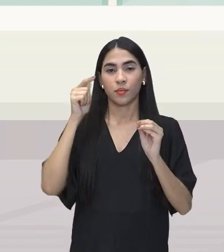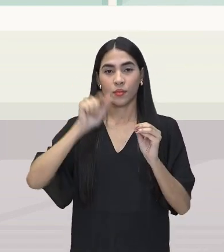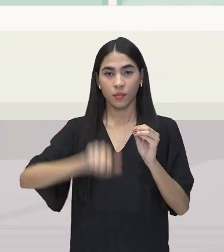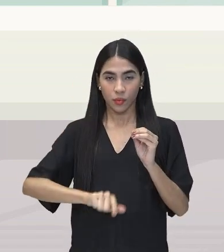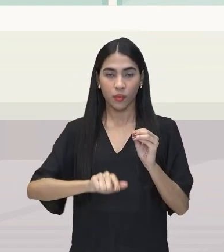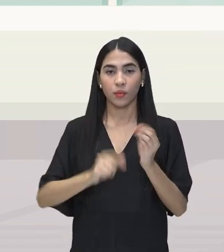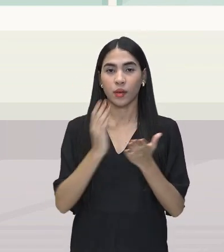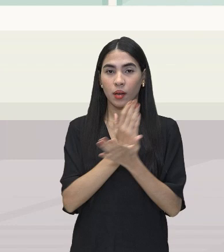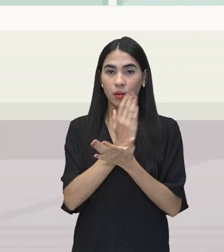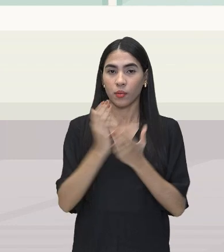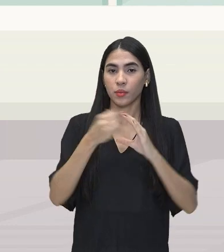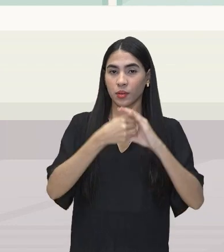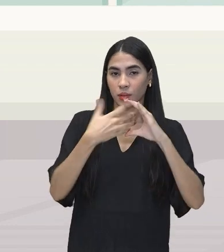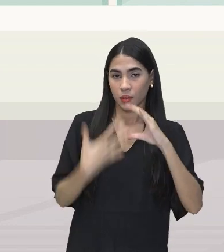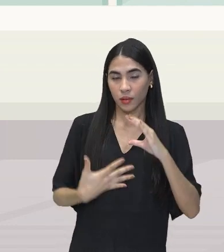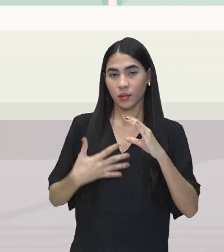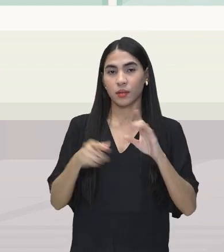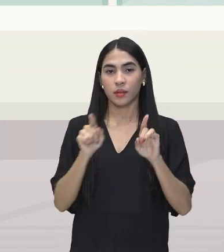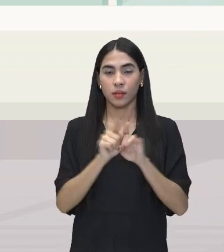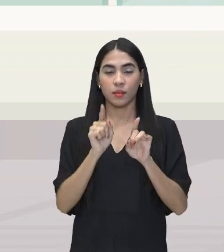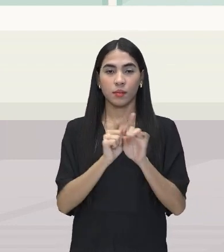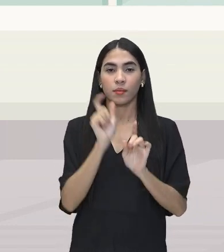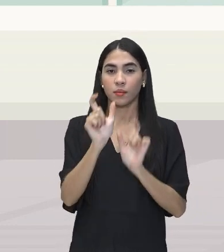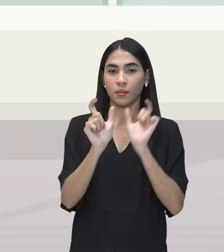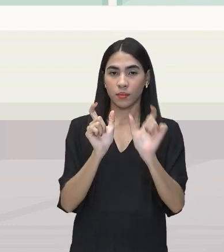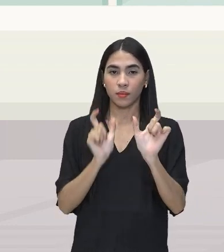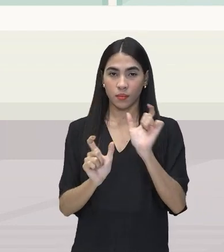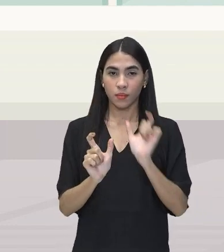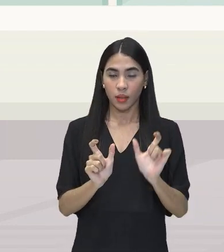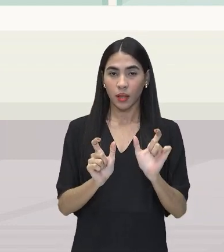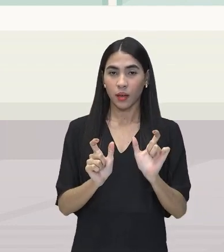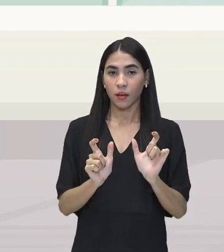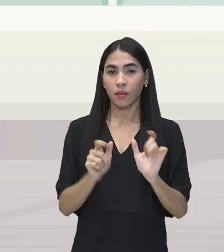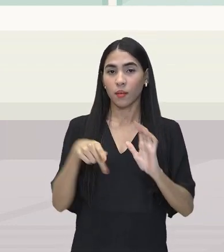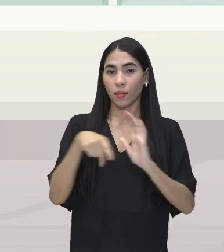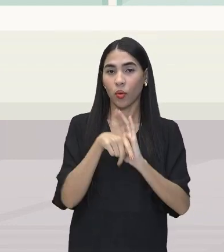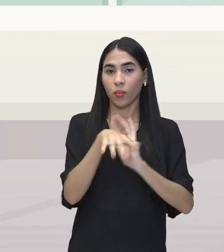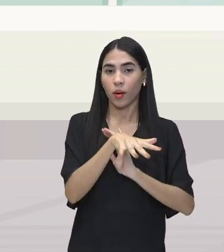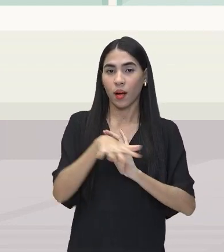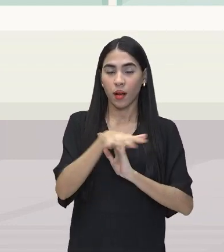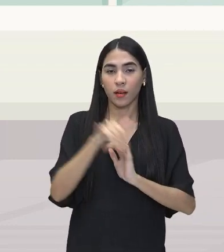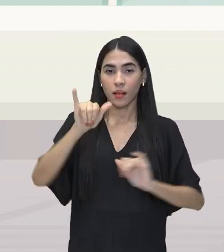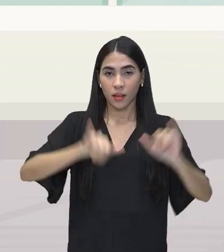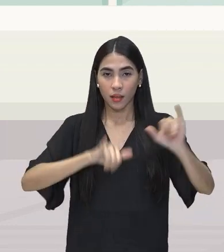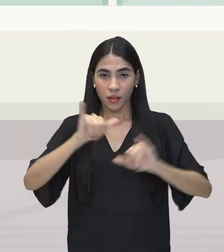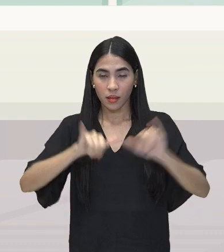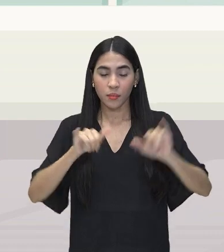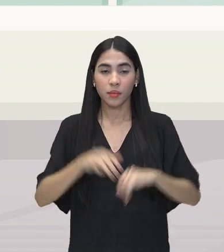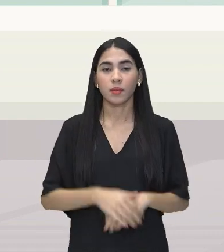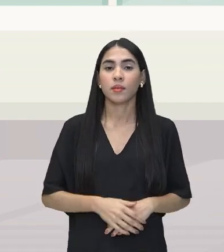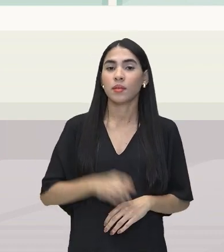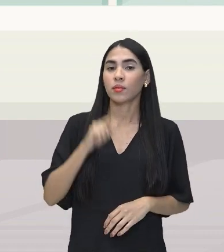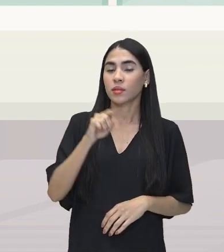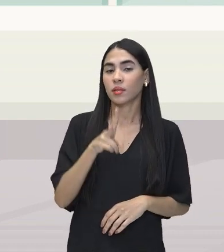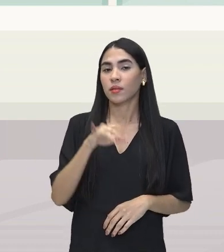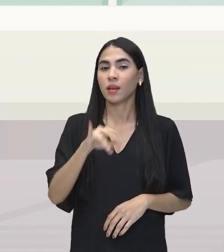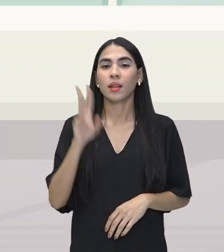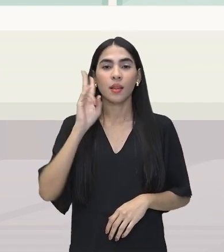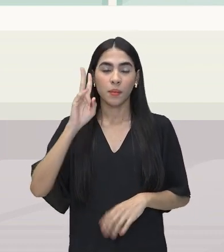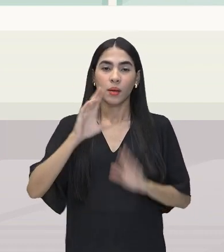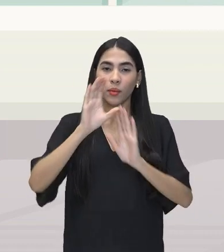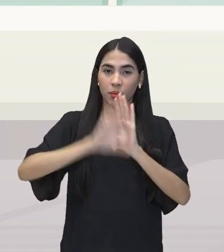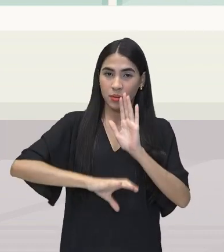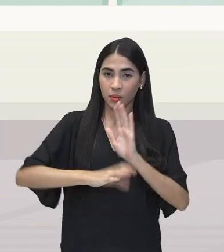novamente algumas palavras do universo da química e a gente vai relembrar os